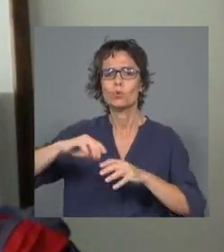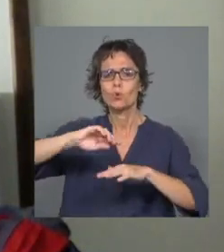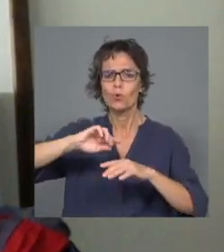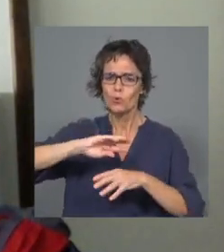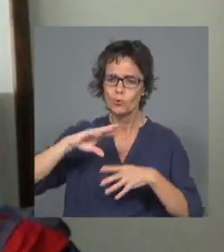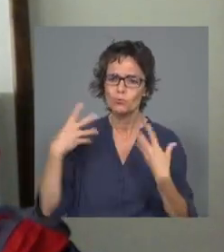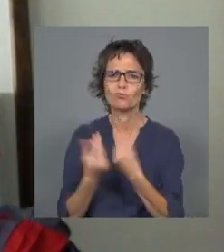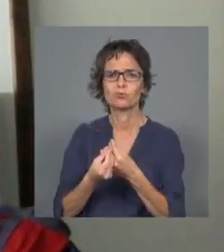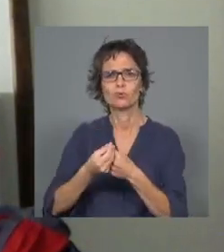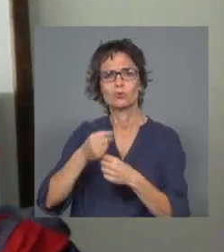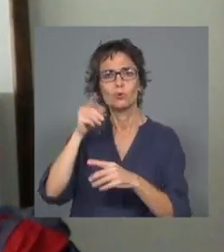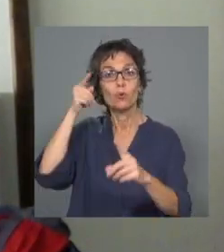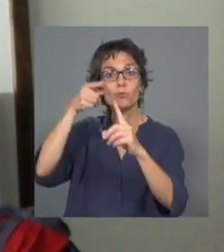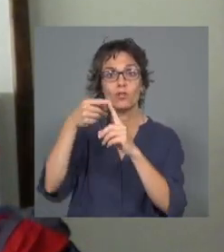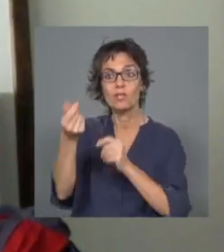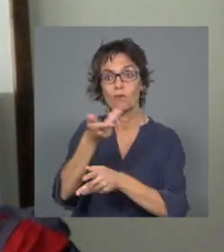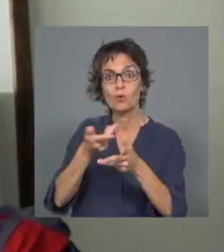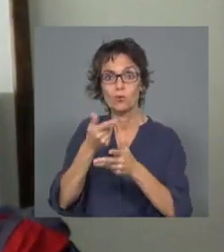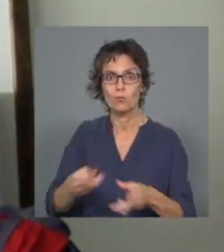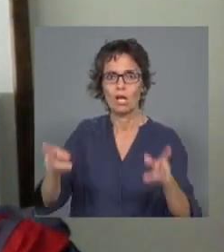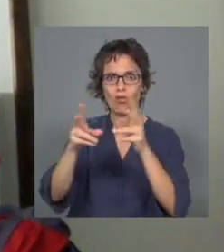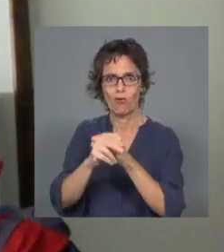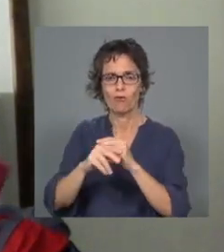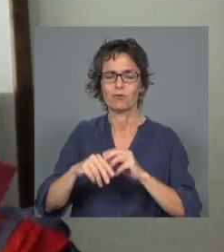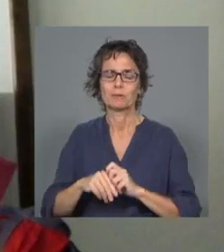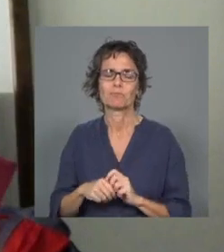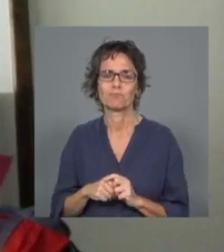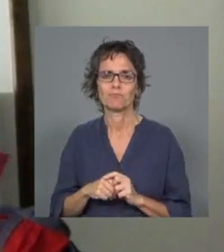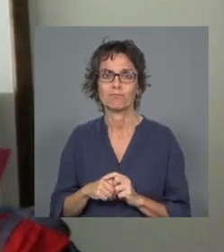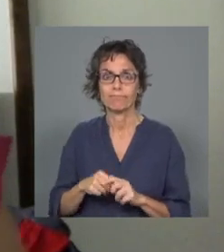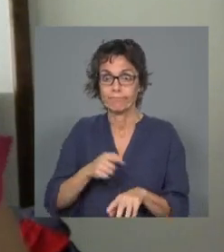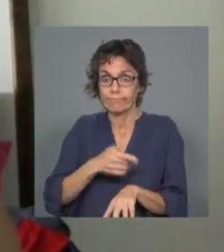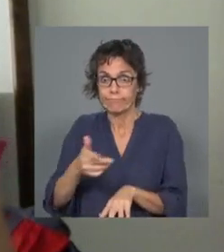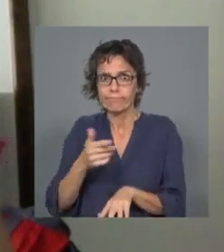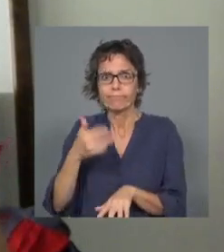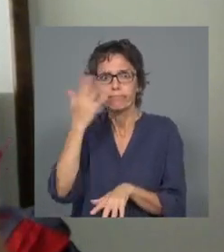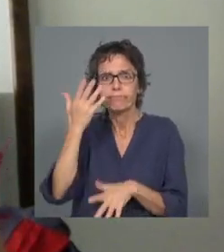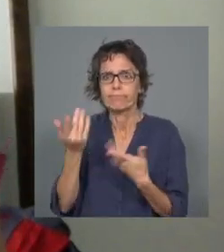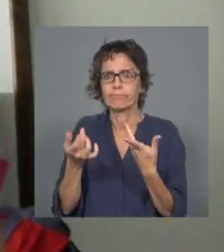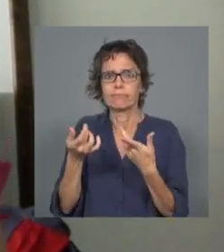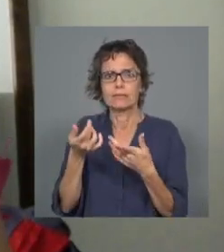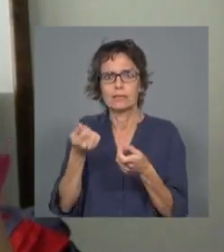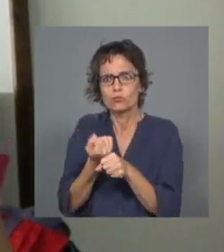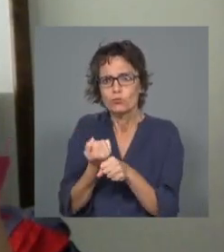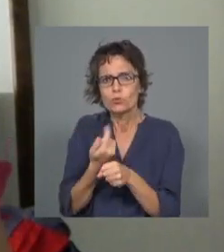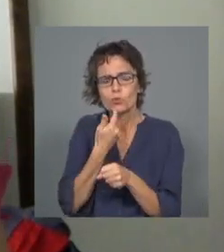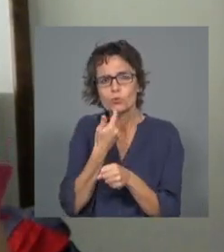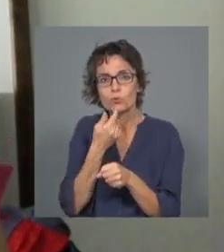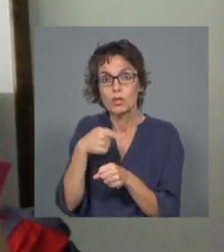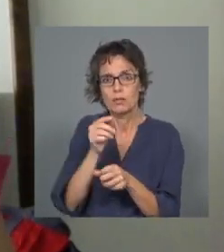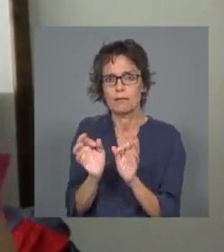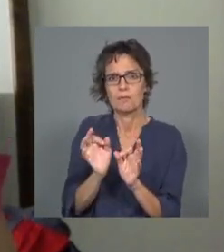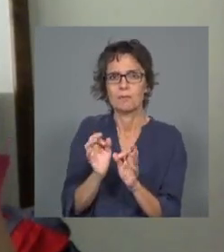economia. E por isso vão ser dias muito intensos e estamos a viver toda esta preparação com muita expectativa,